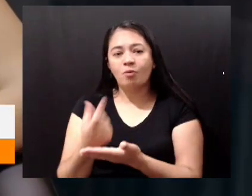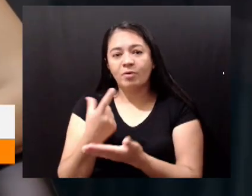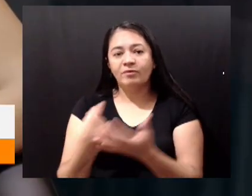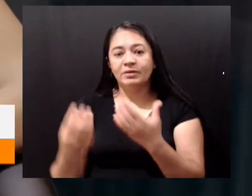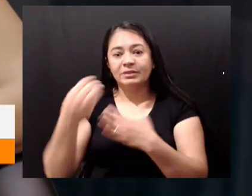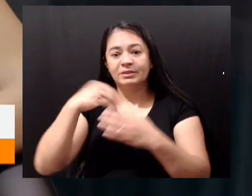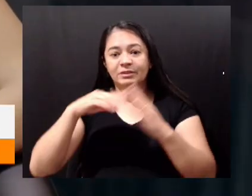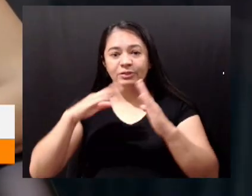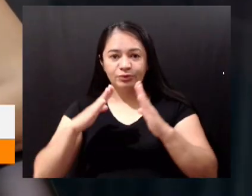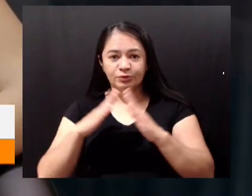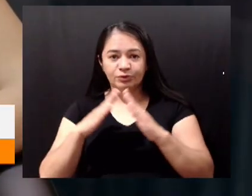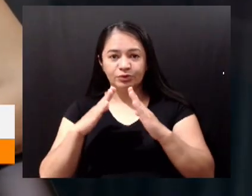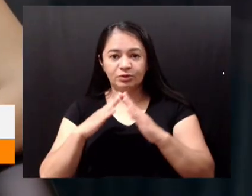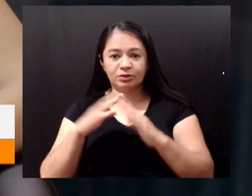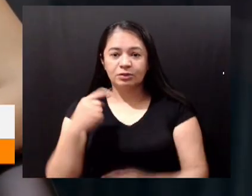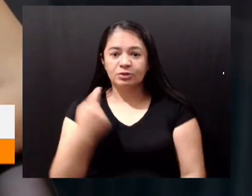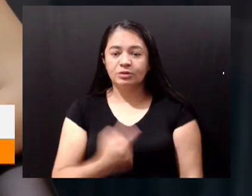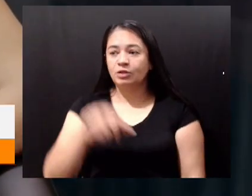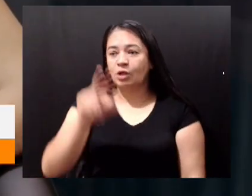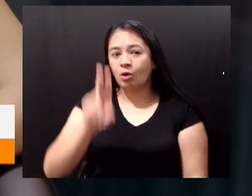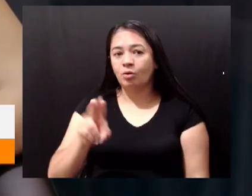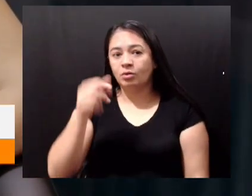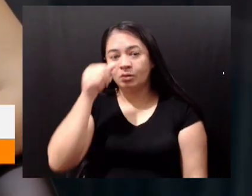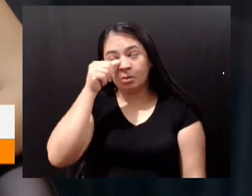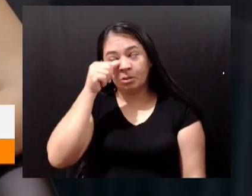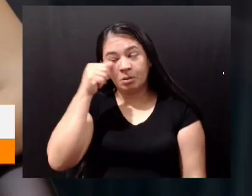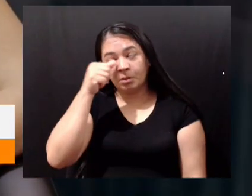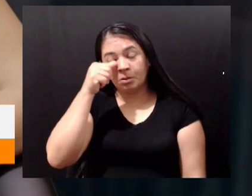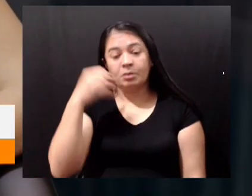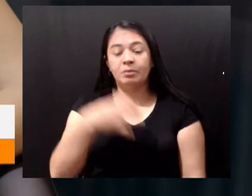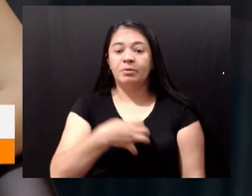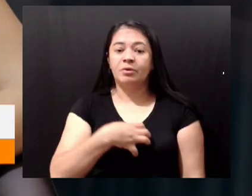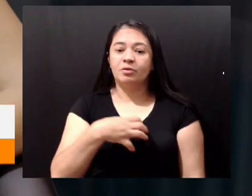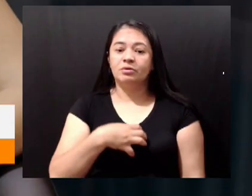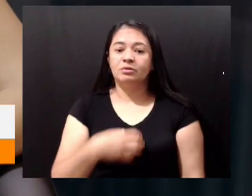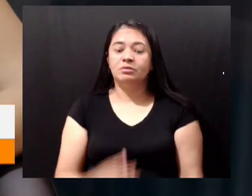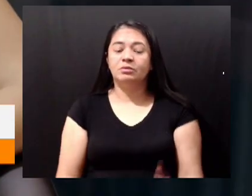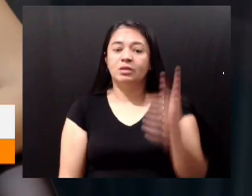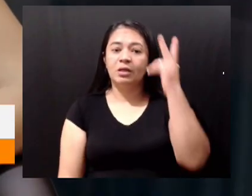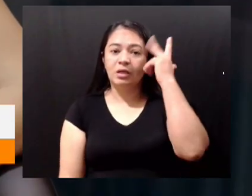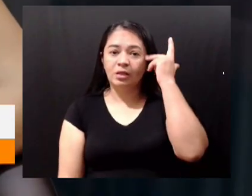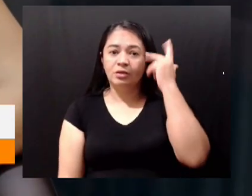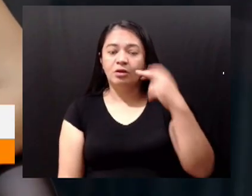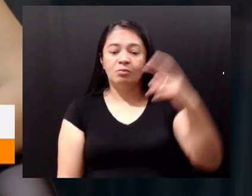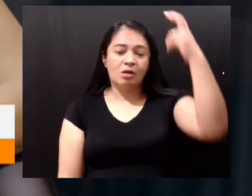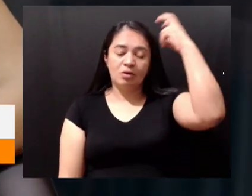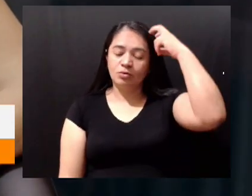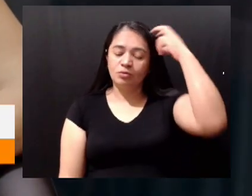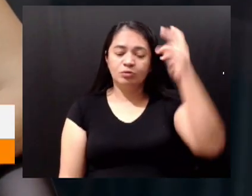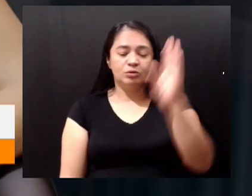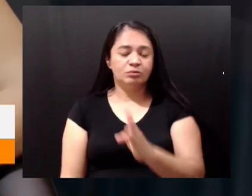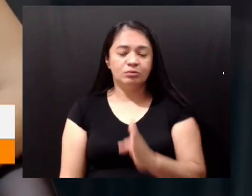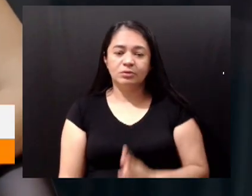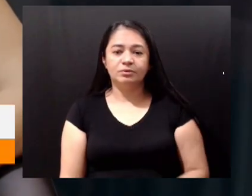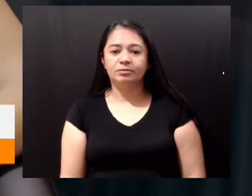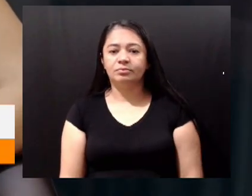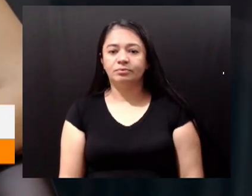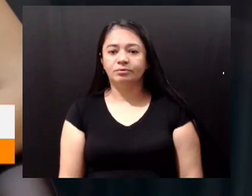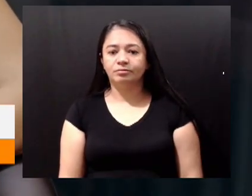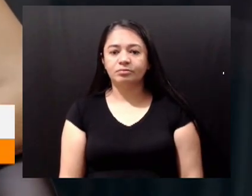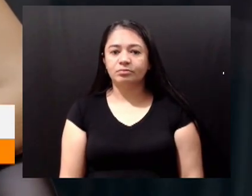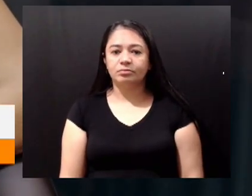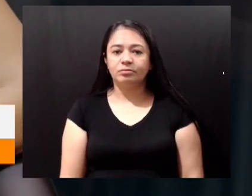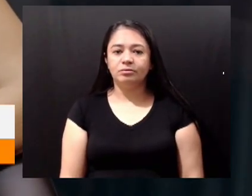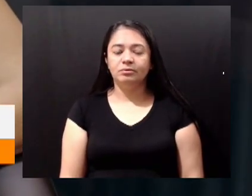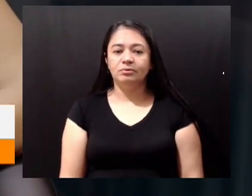que a gente use para algum sintoma, eu acho que faz parte da cultura do brasileiro, né. Uhum. Assim, não há maiores